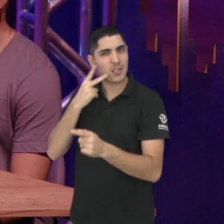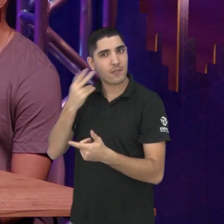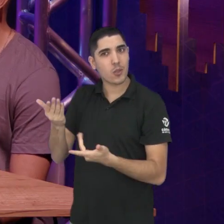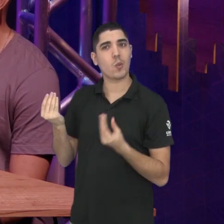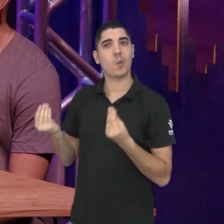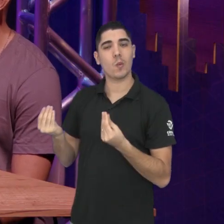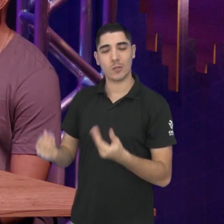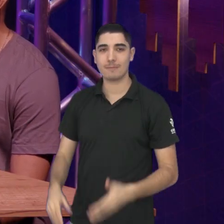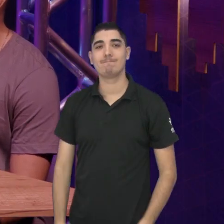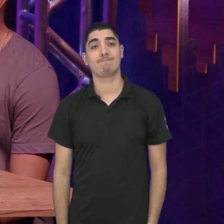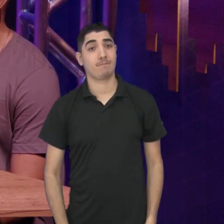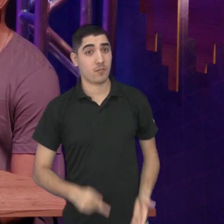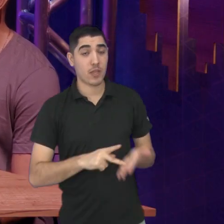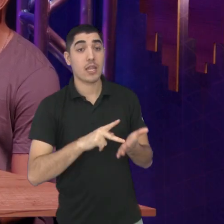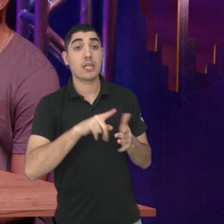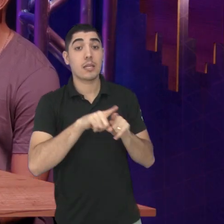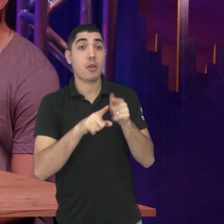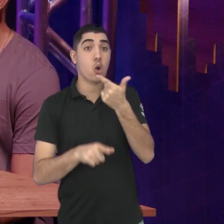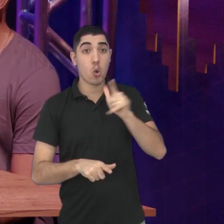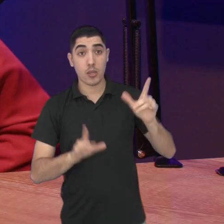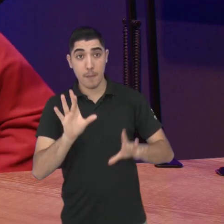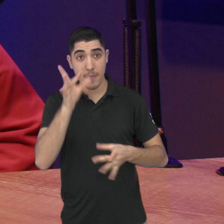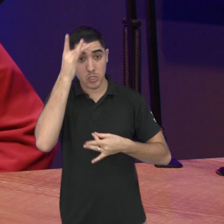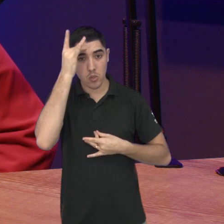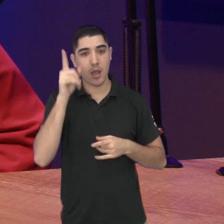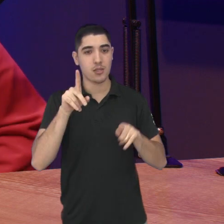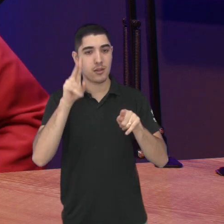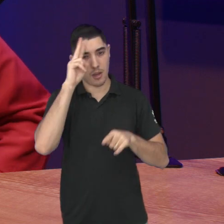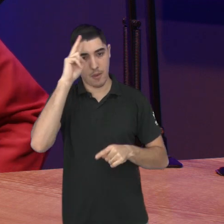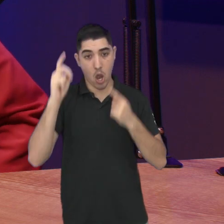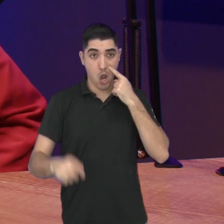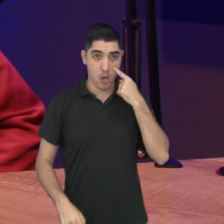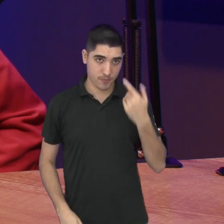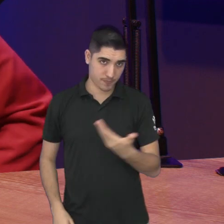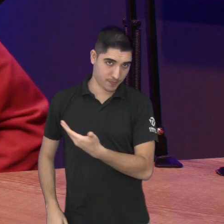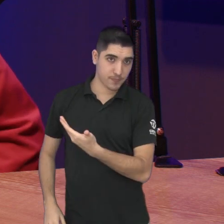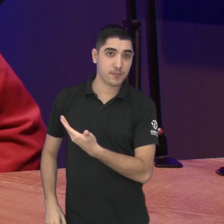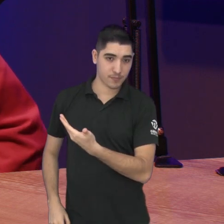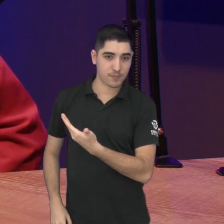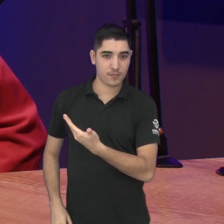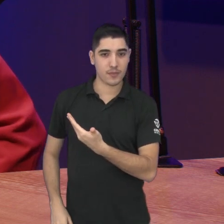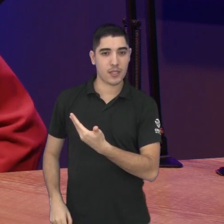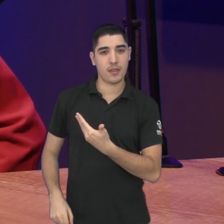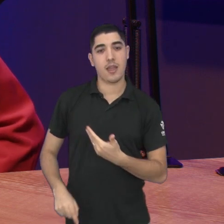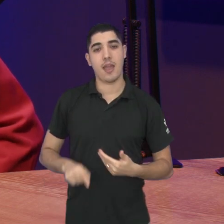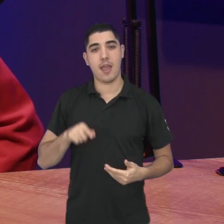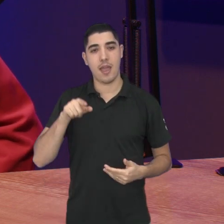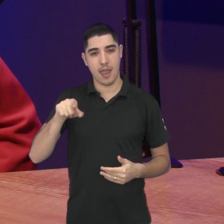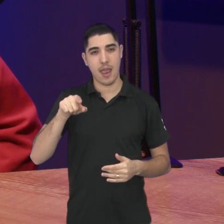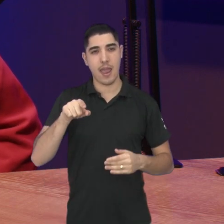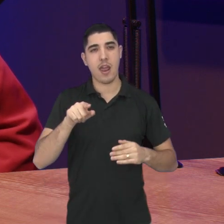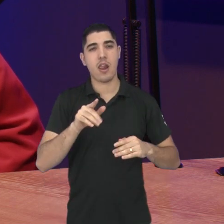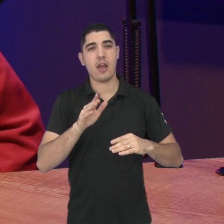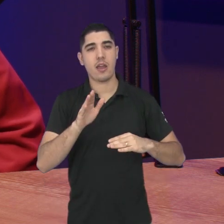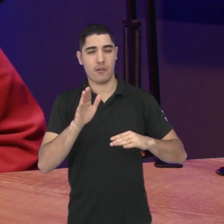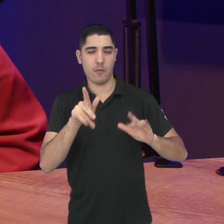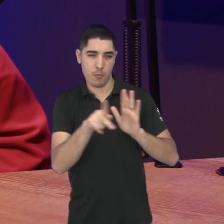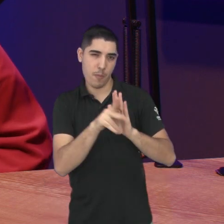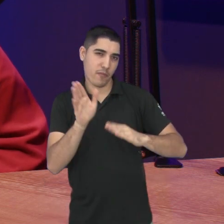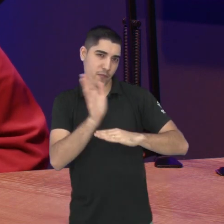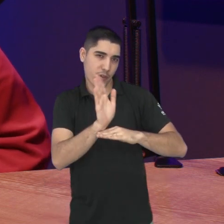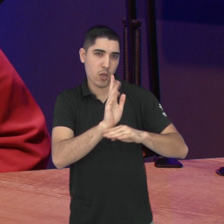que eu acho bem legal a gente lembrar também é a Daenerys, a Rainha dos Dragões. Não na série que foi